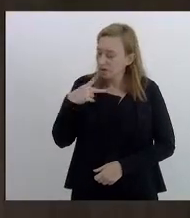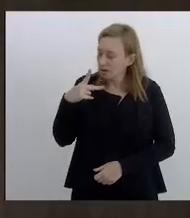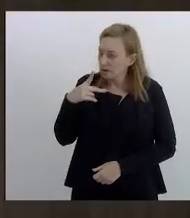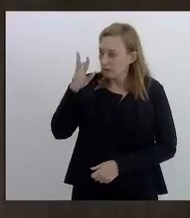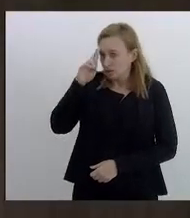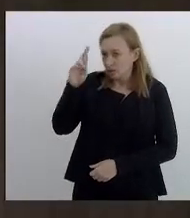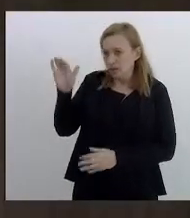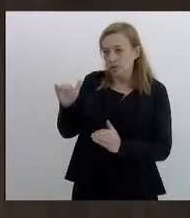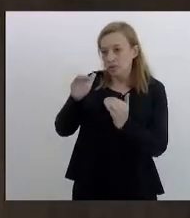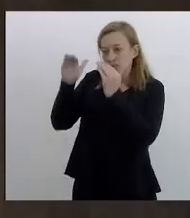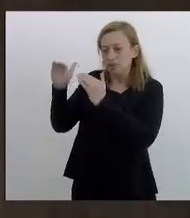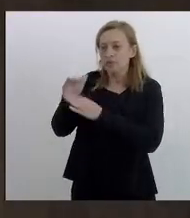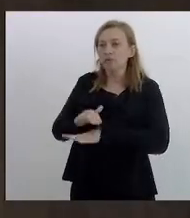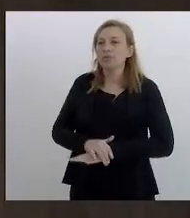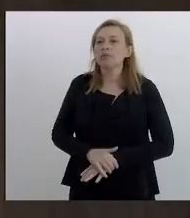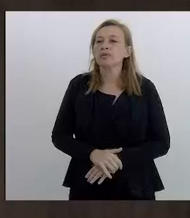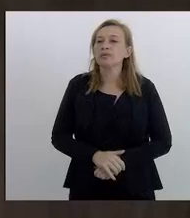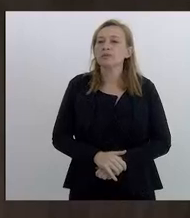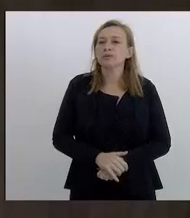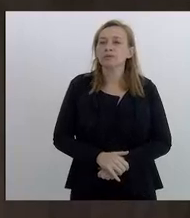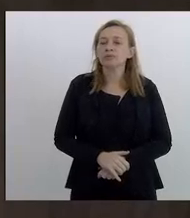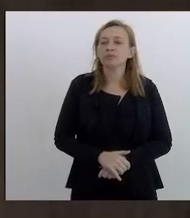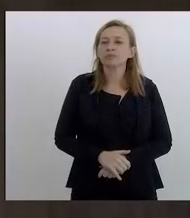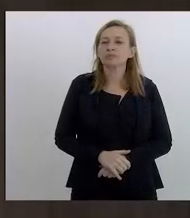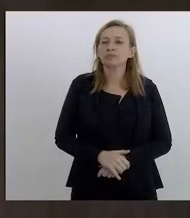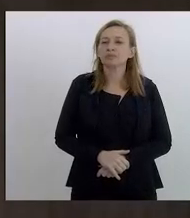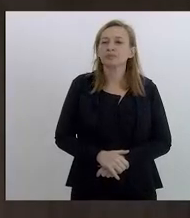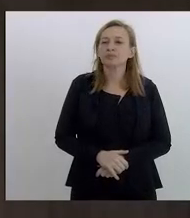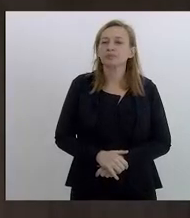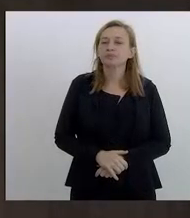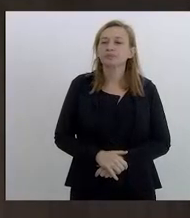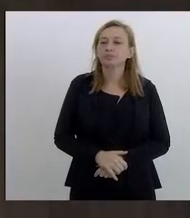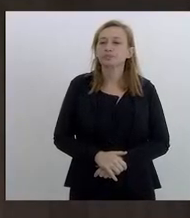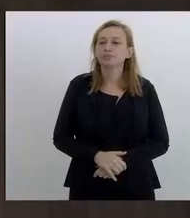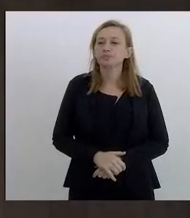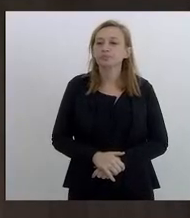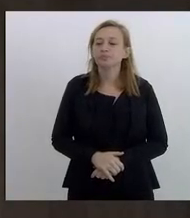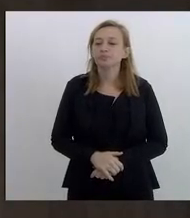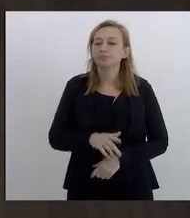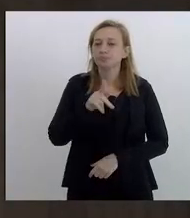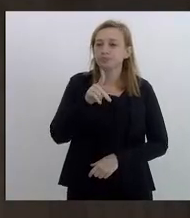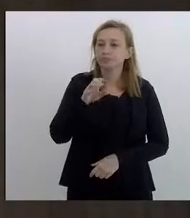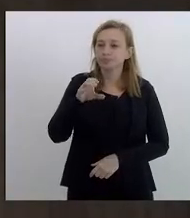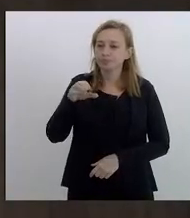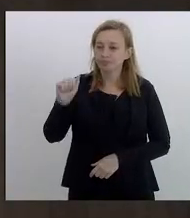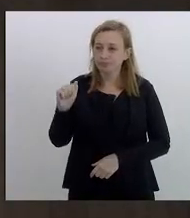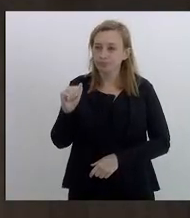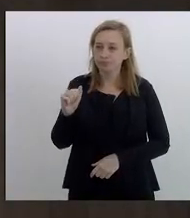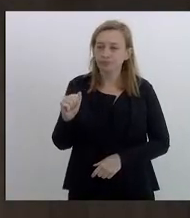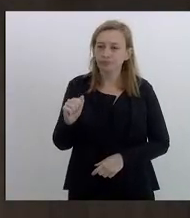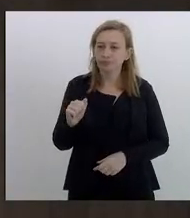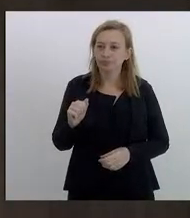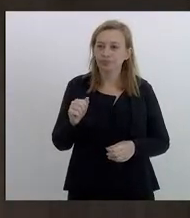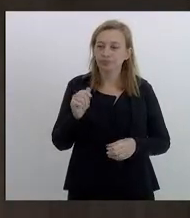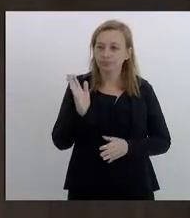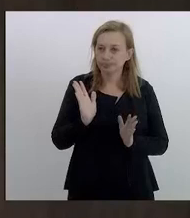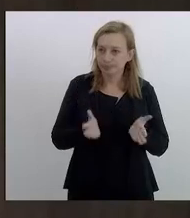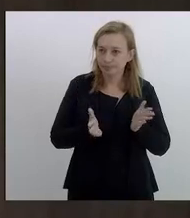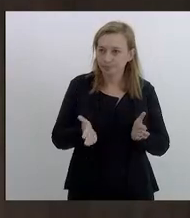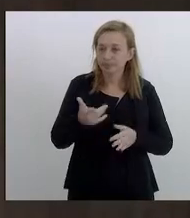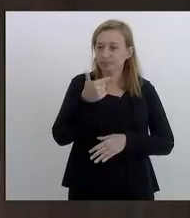Excelência, é que a reposição feita, o IPCA feito agora, em 22, a partir